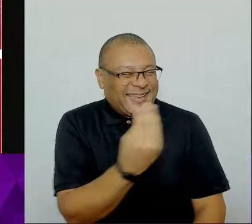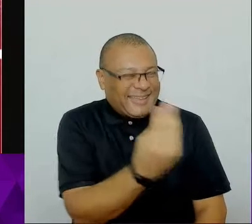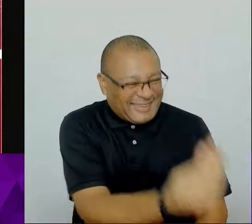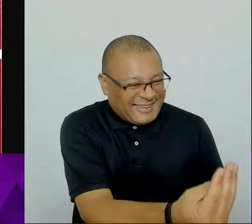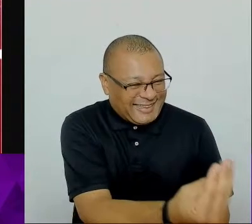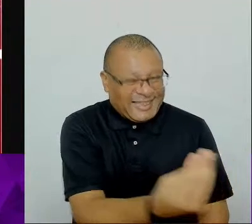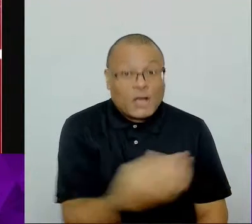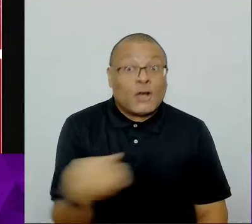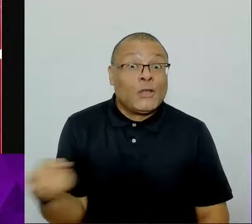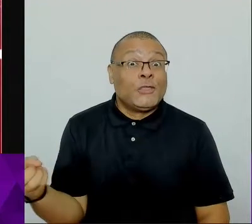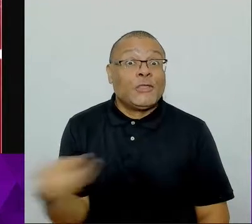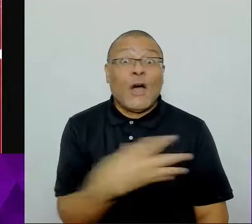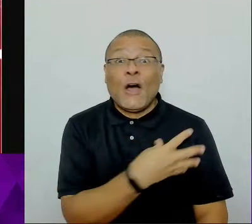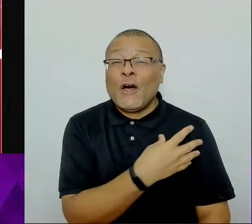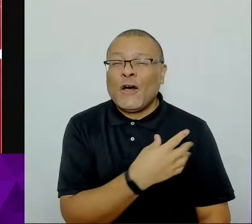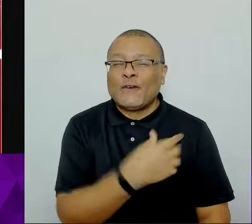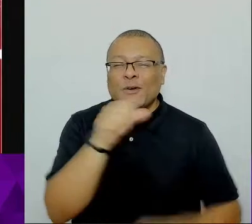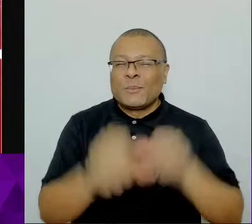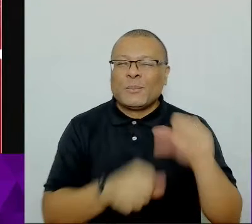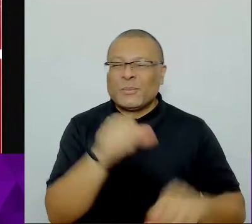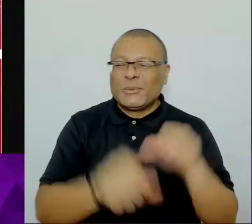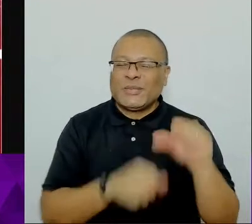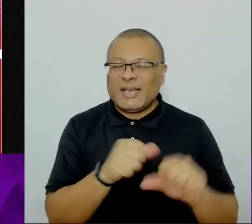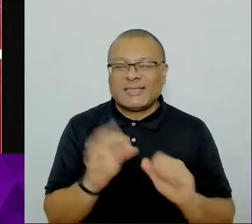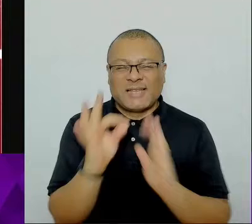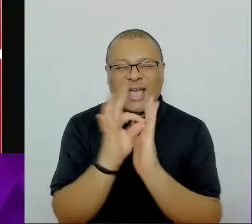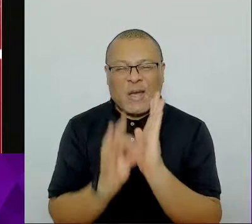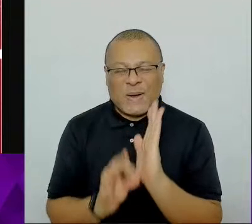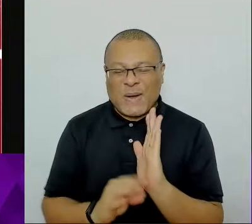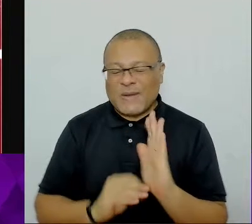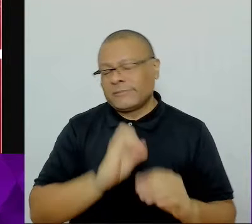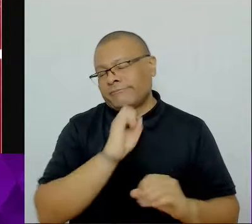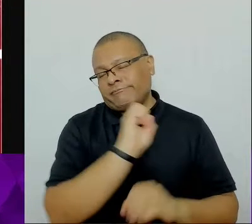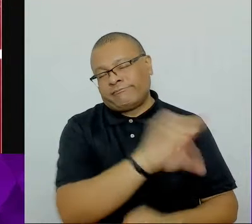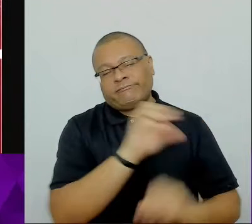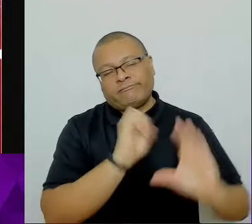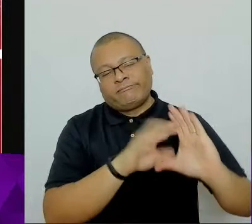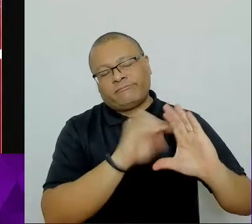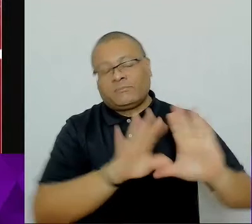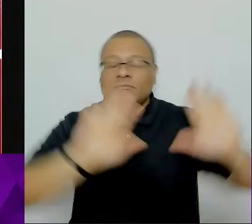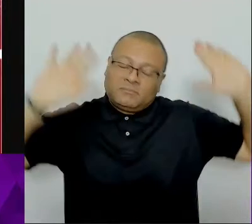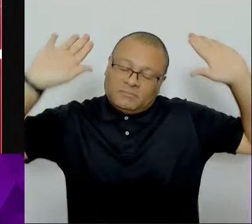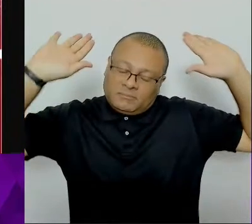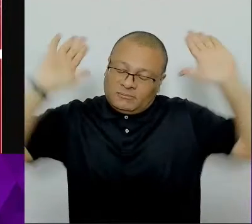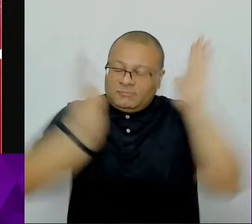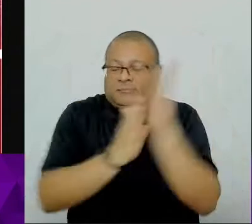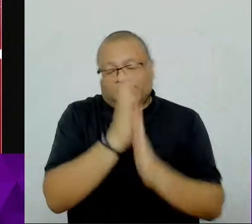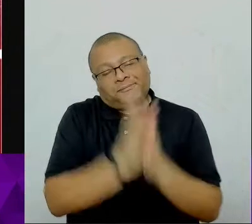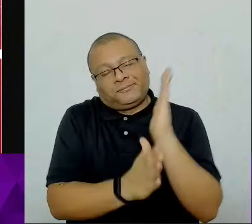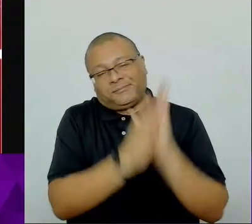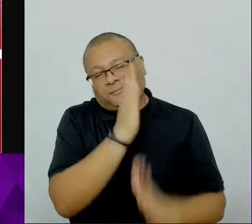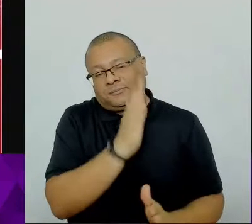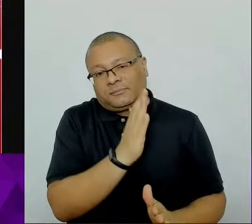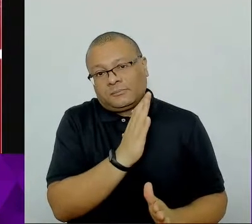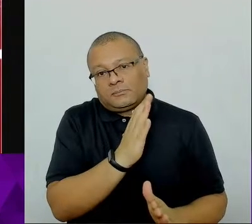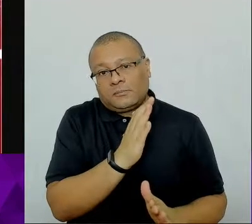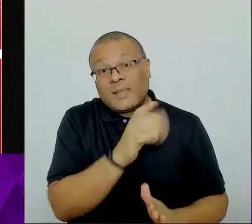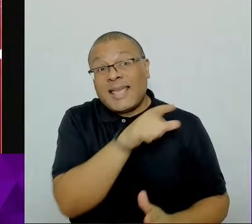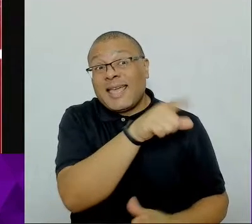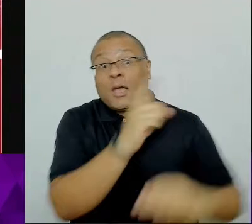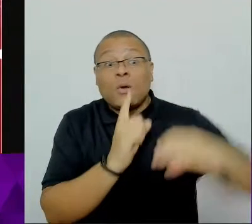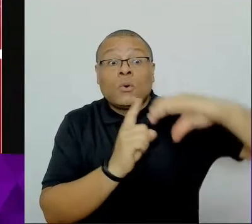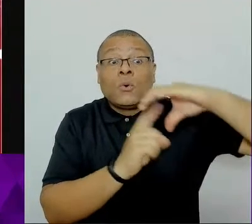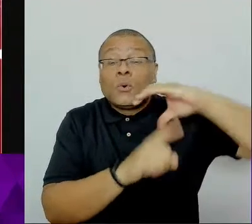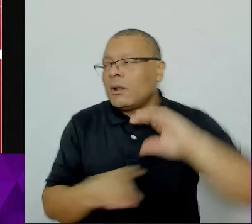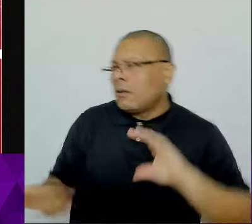descarrega aquele monte de código, né, no colo do seu usuário e fala, se vira aí. Né? E ali, você tem